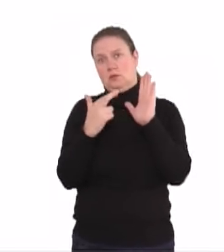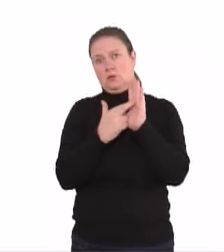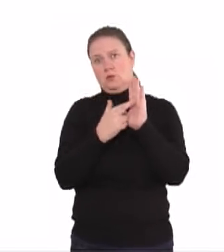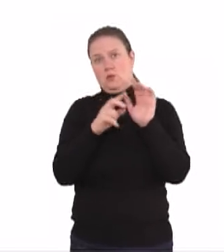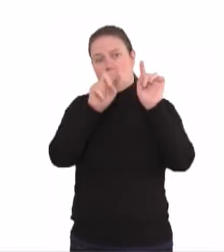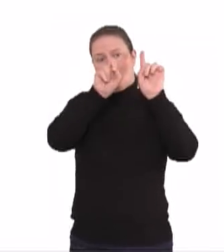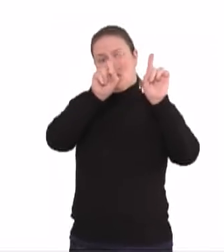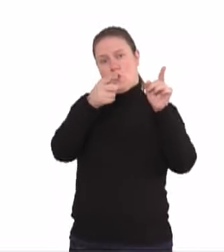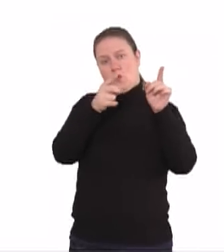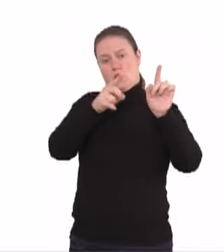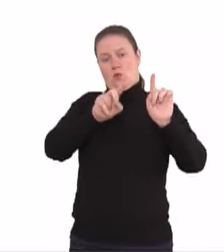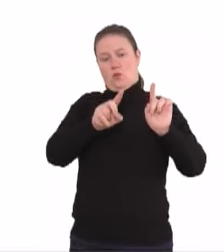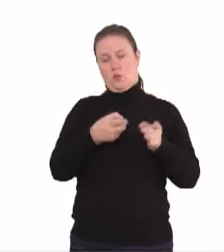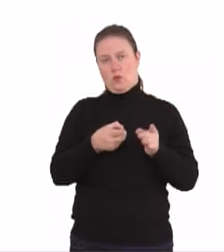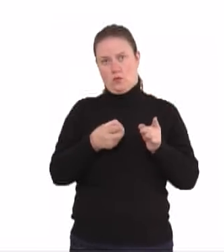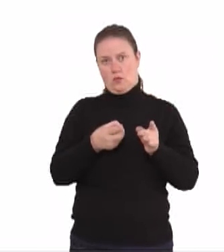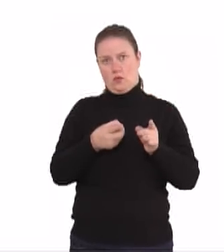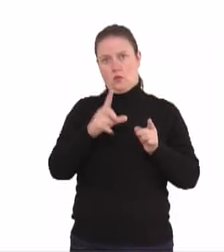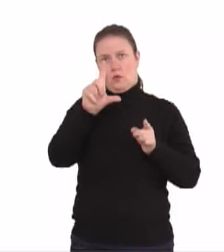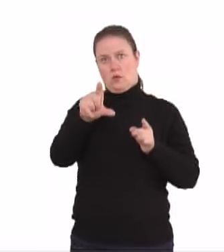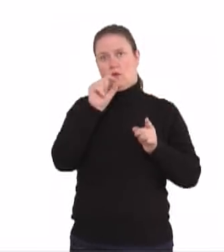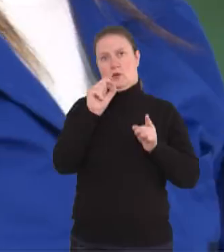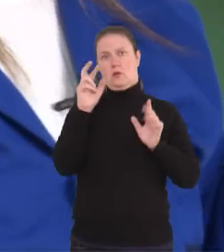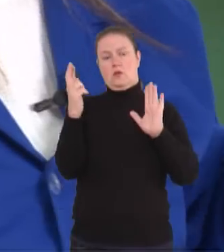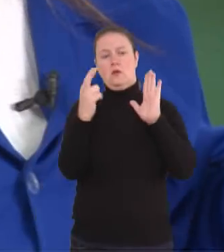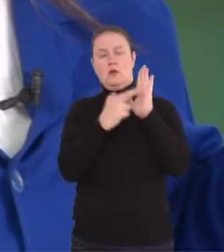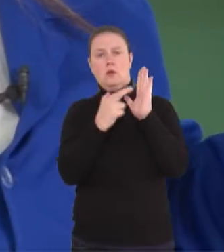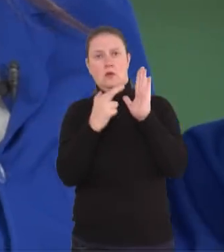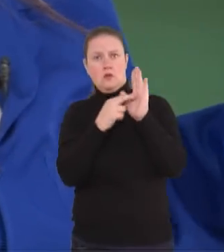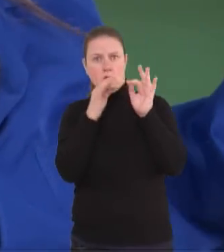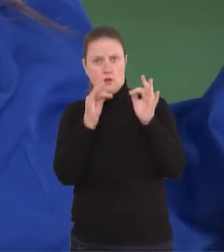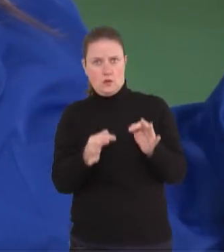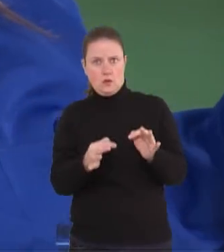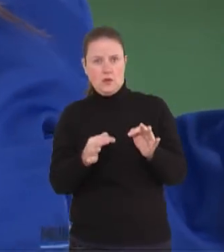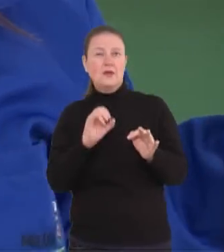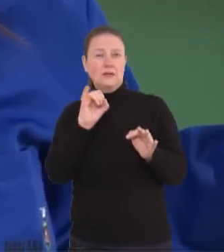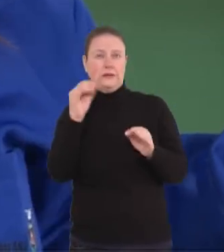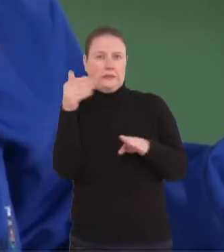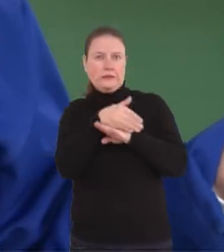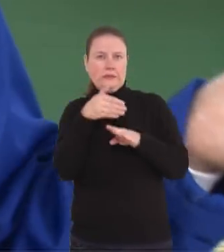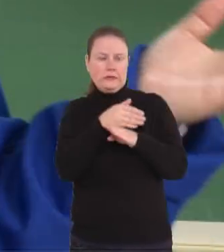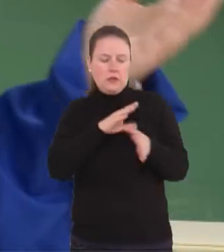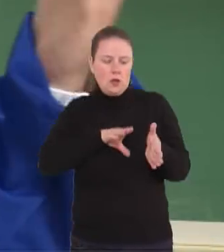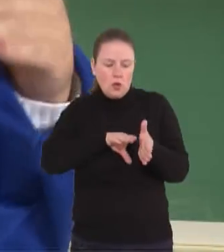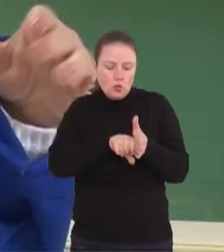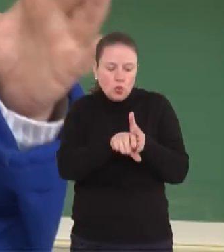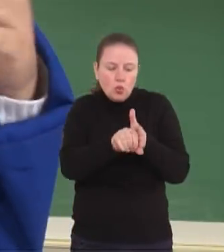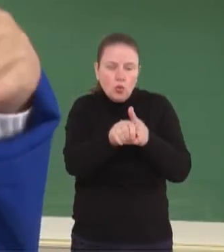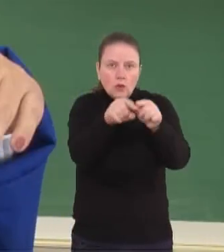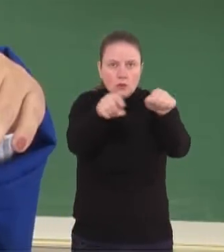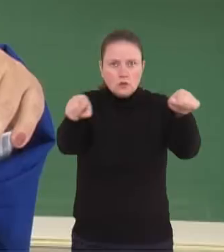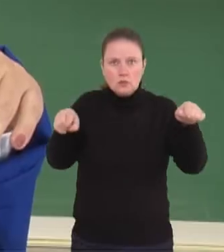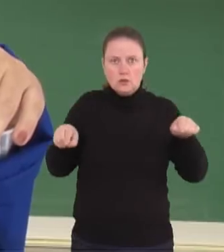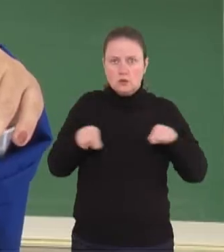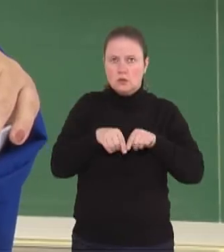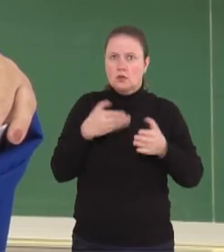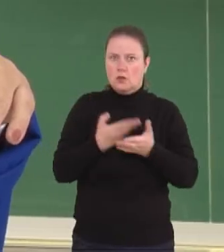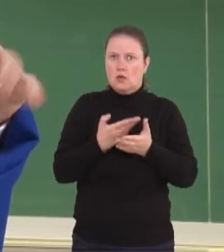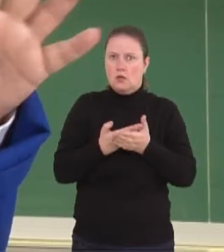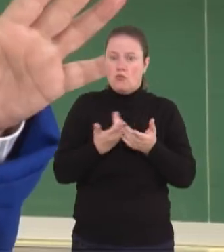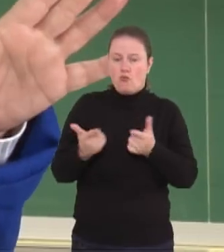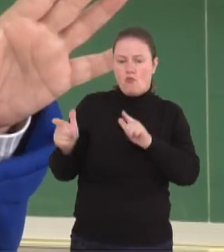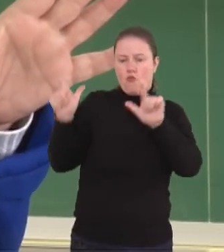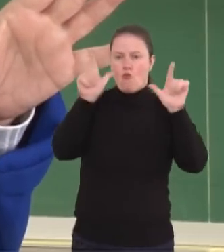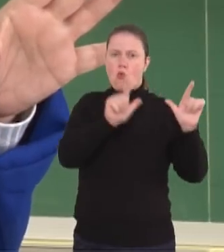Tumatauenga ou será que foi Tani? Né? Se você tem acesso aí ao Google Classroom e sentir necessidade, pode retornar um pouquinho os slides para rever